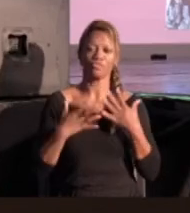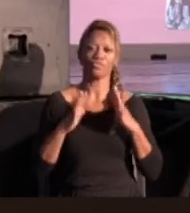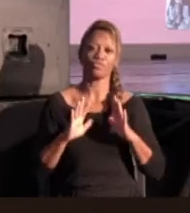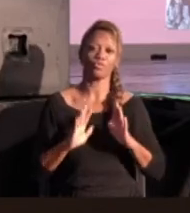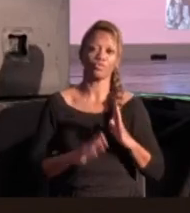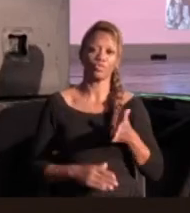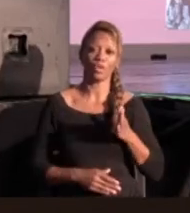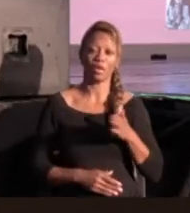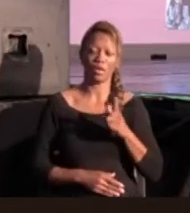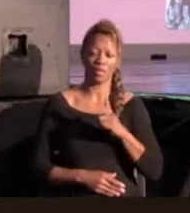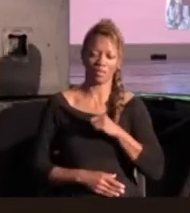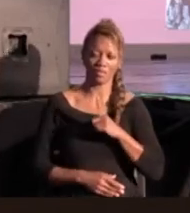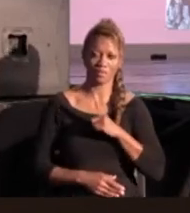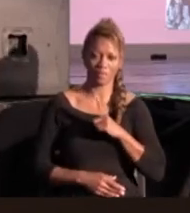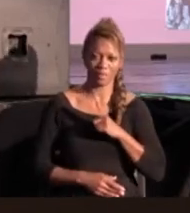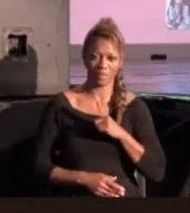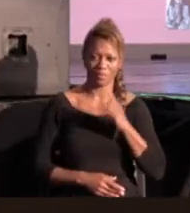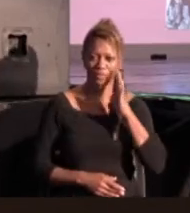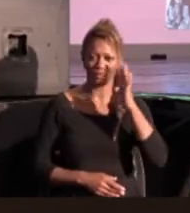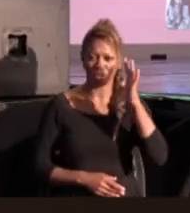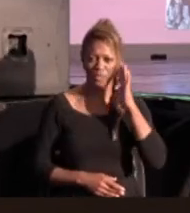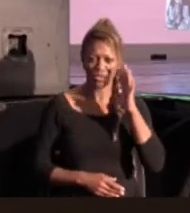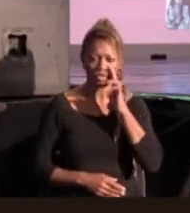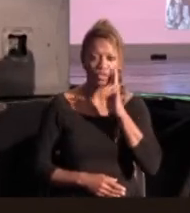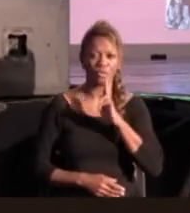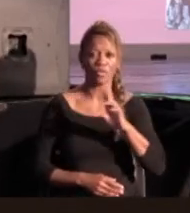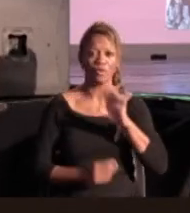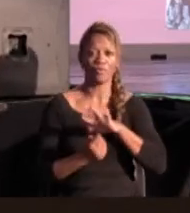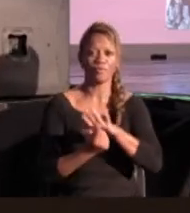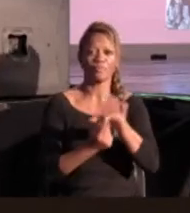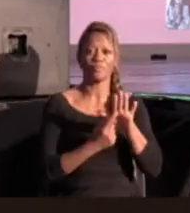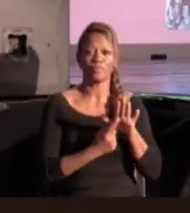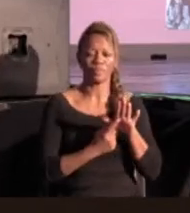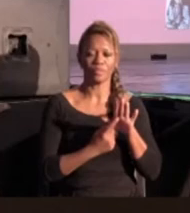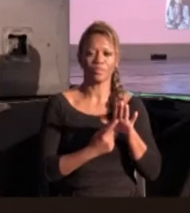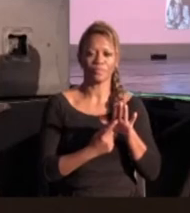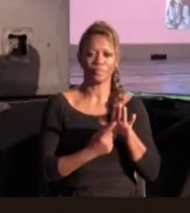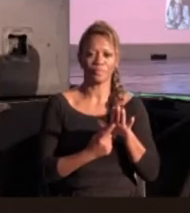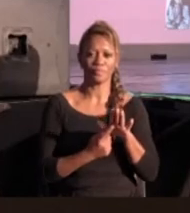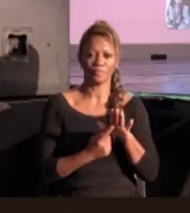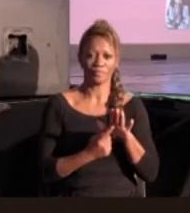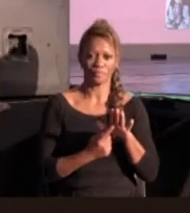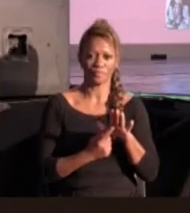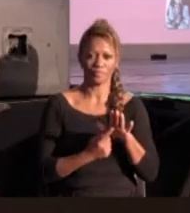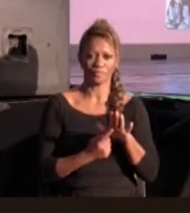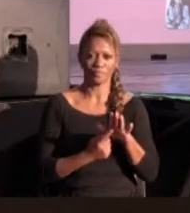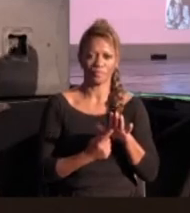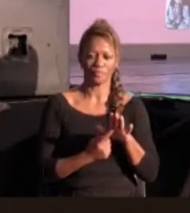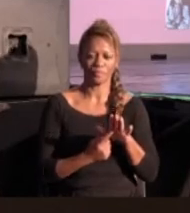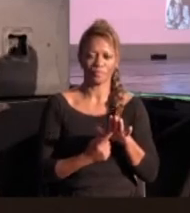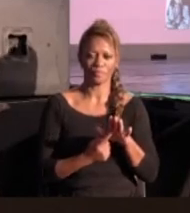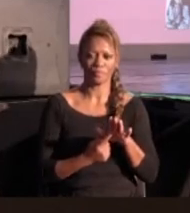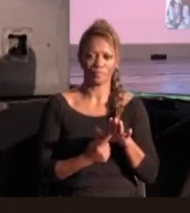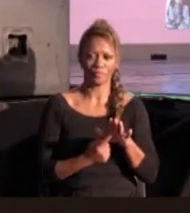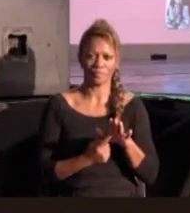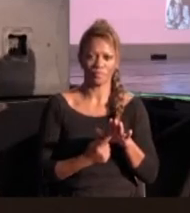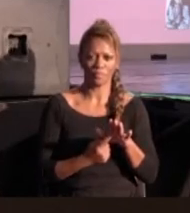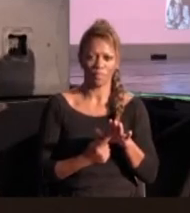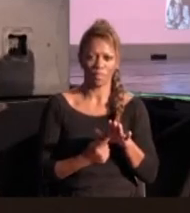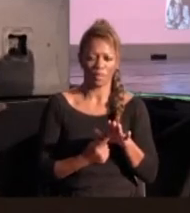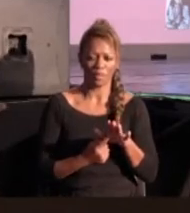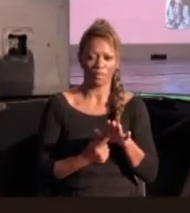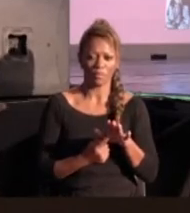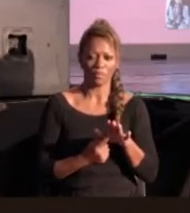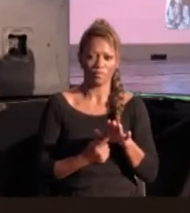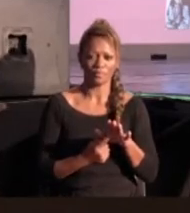aparece com Aristóteles, o filósofo estagirita, discípulo de Platão, porque o Aristóteles, na metafísica, ele vai fazer